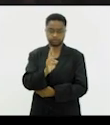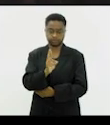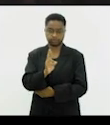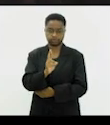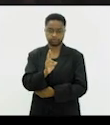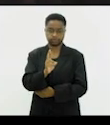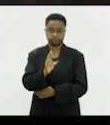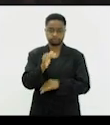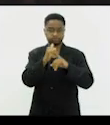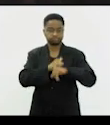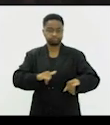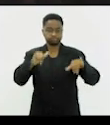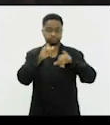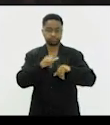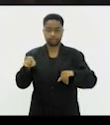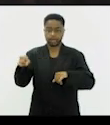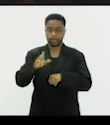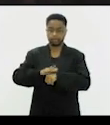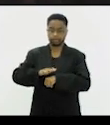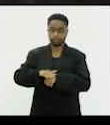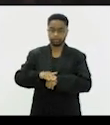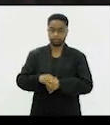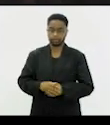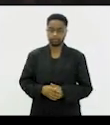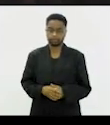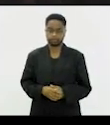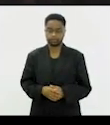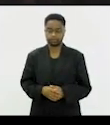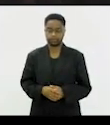em propaganda dele mesmo.